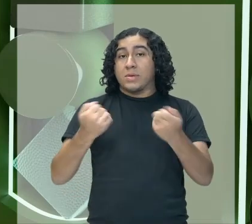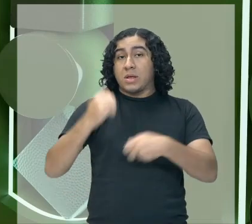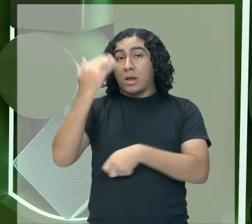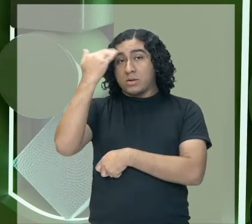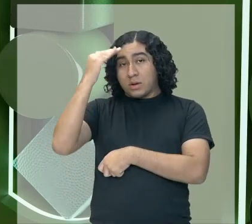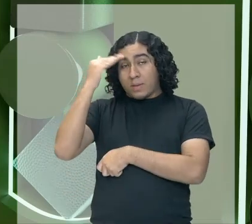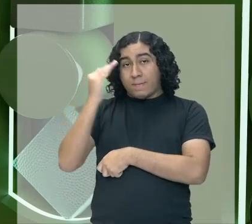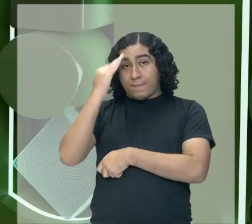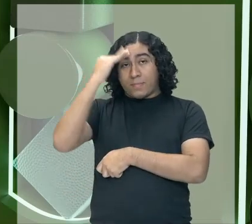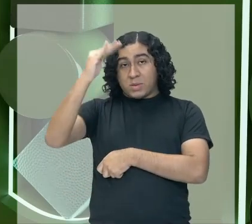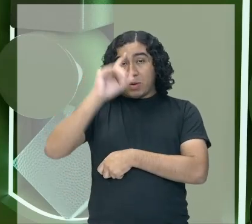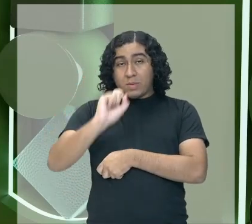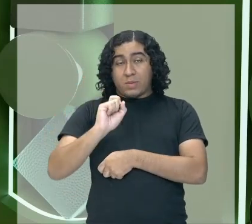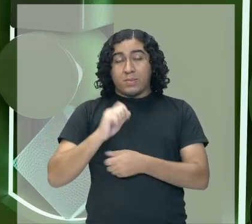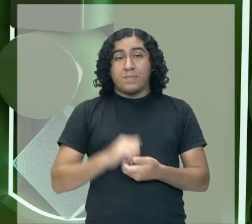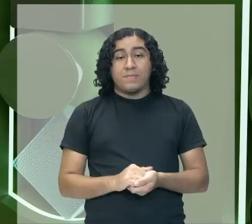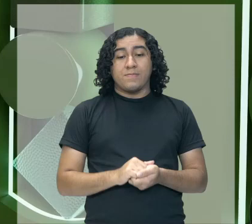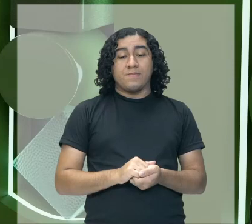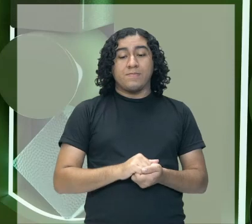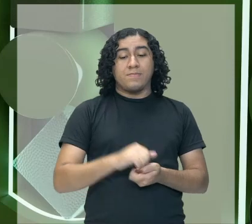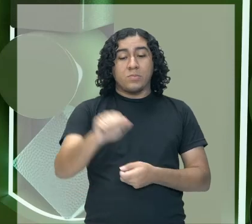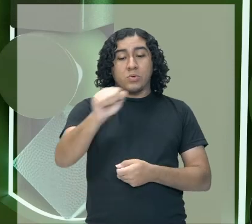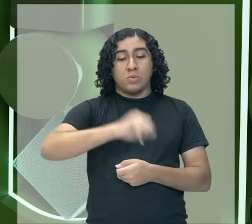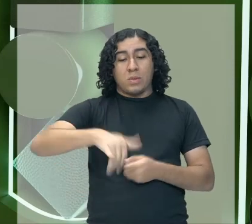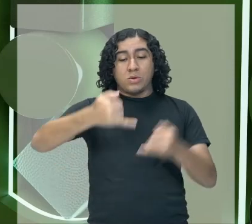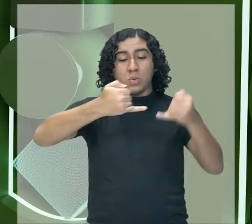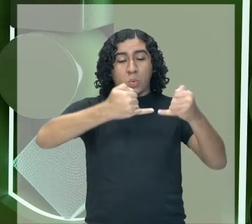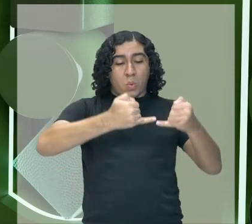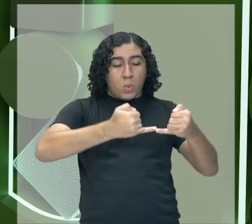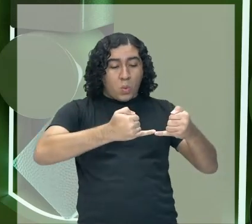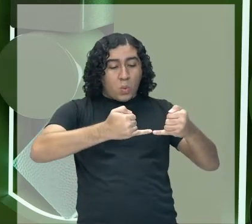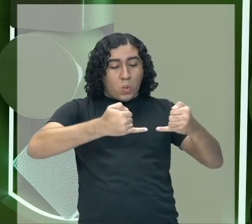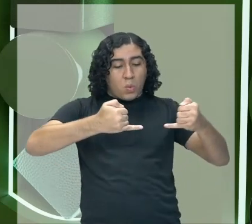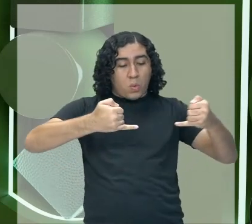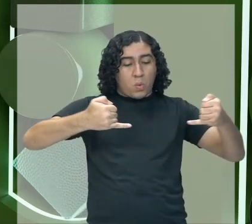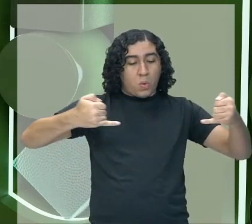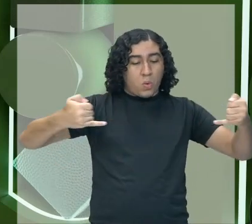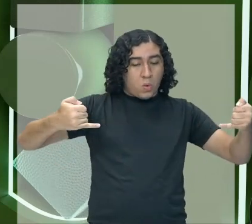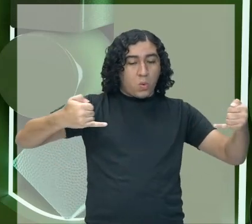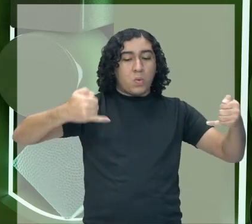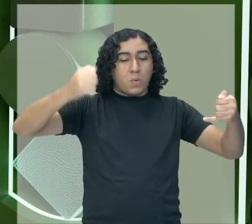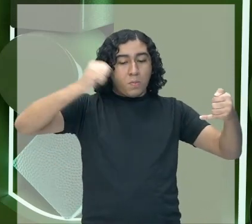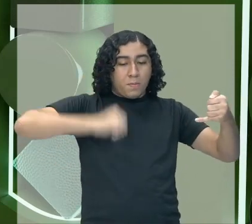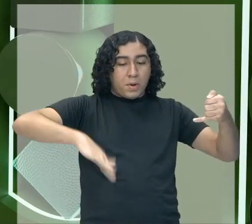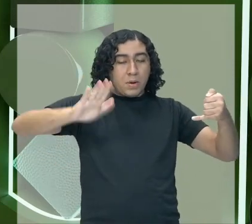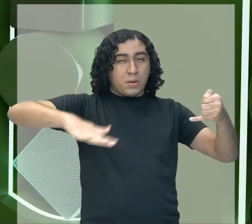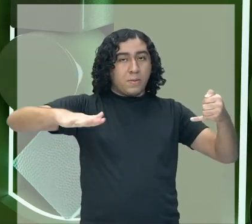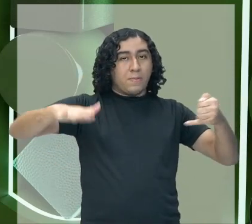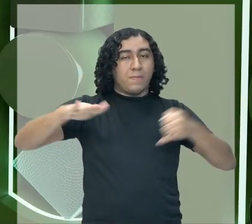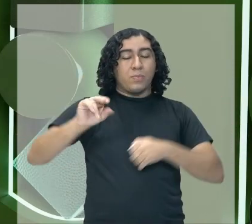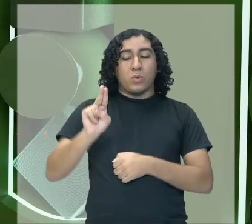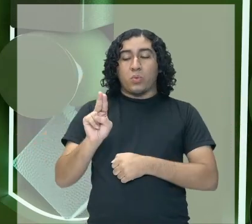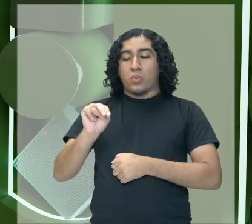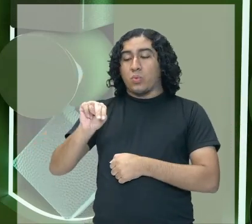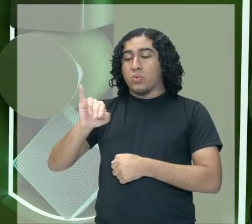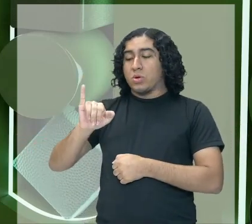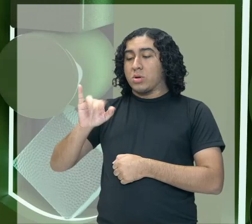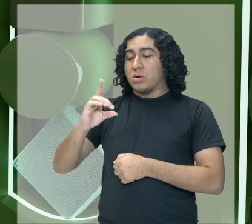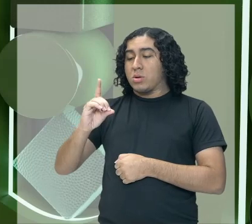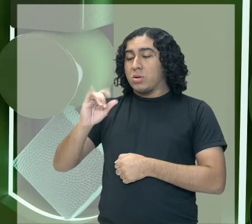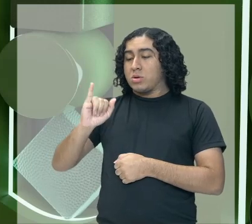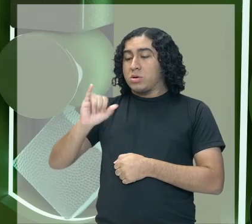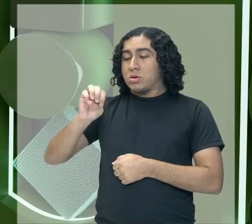se que se propagam em cordas tá ondas ondas unidimensionais Vamos colocar aí para